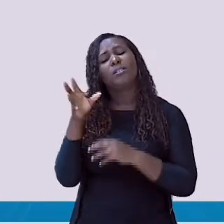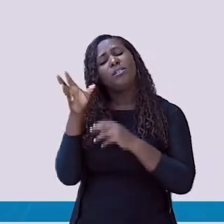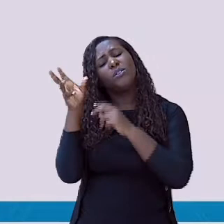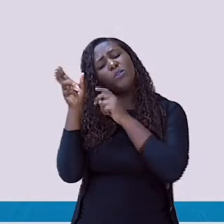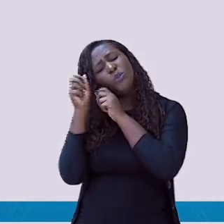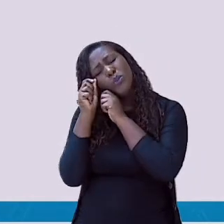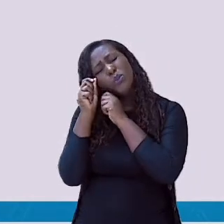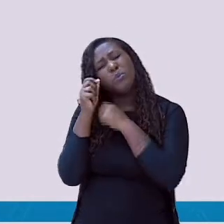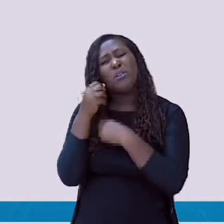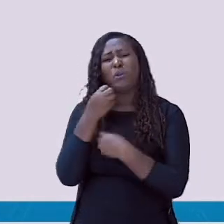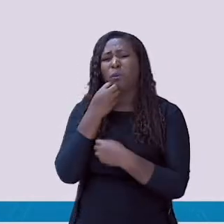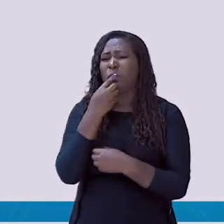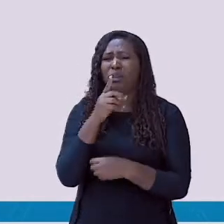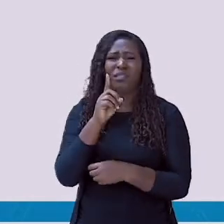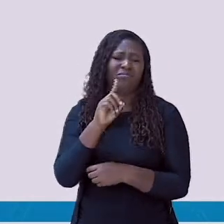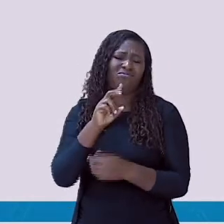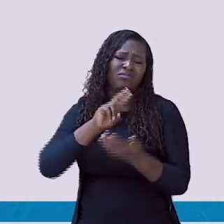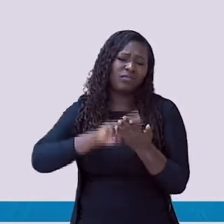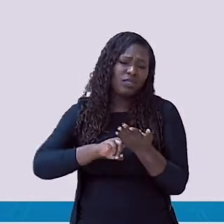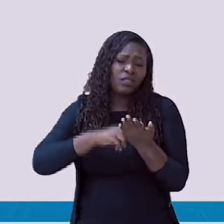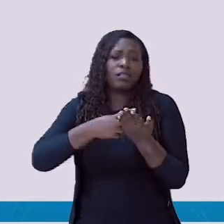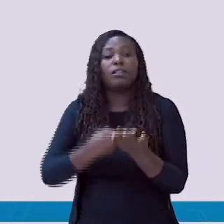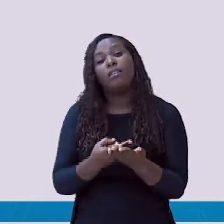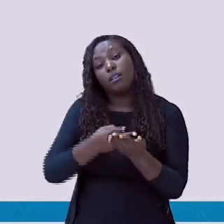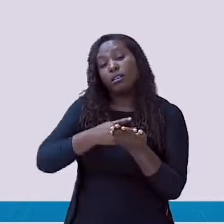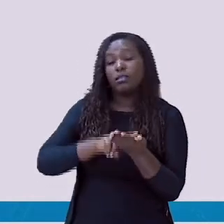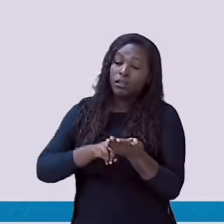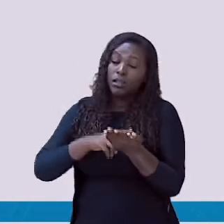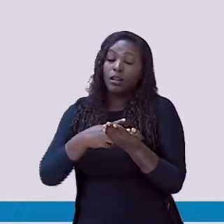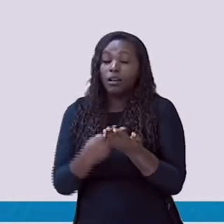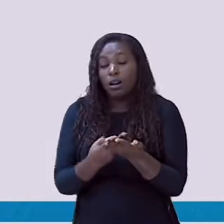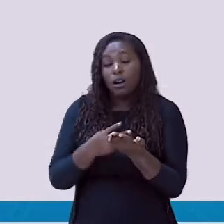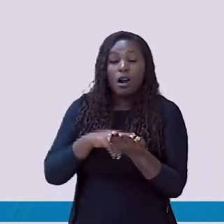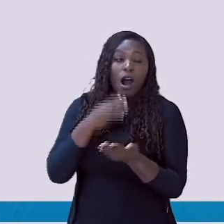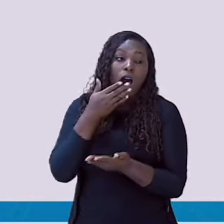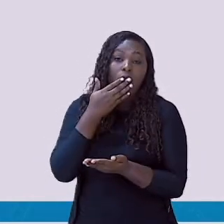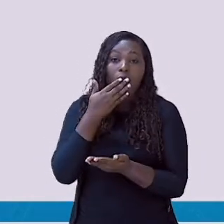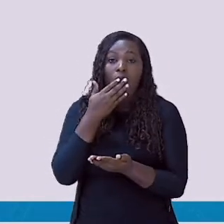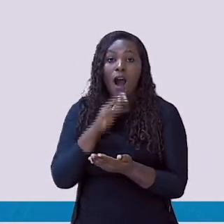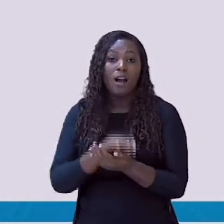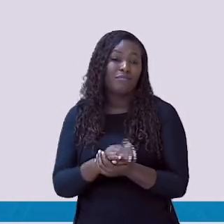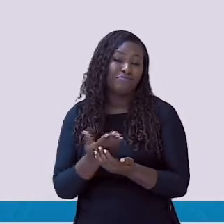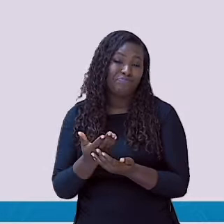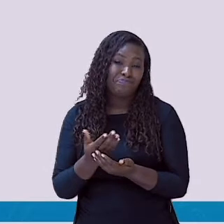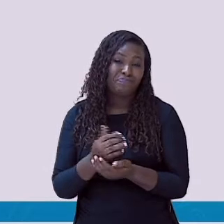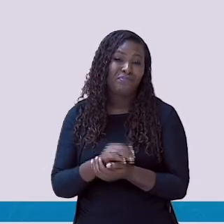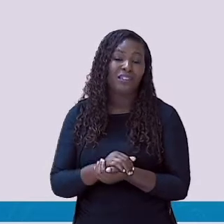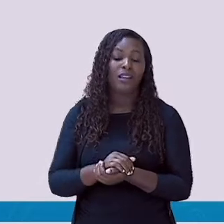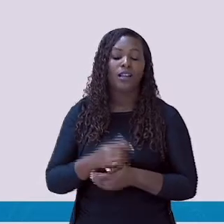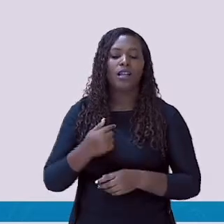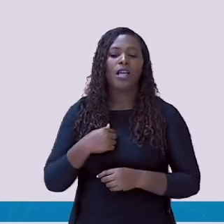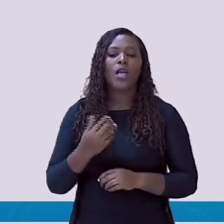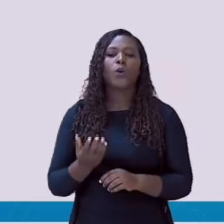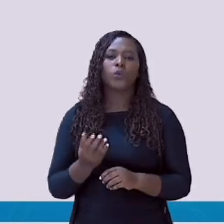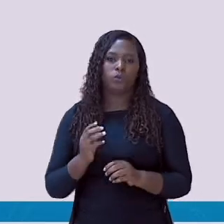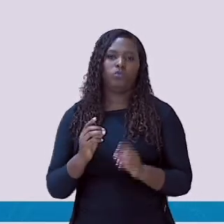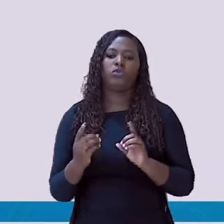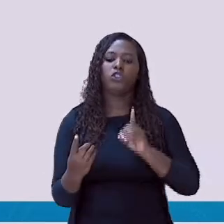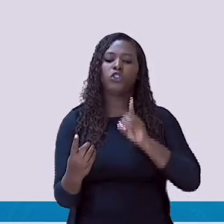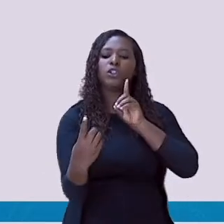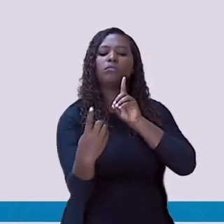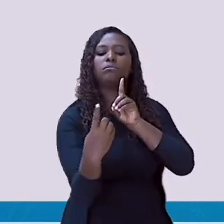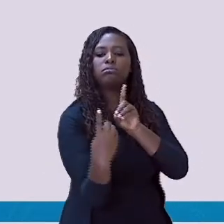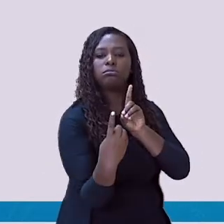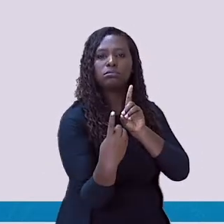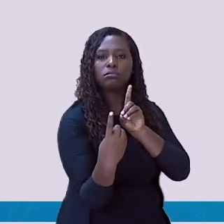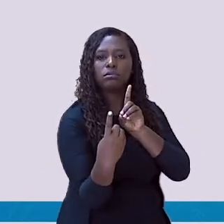vai querer saber, o psicólogo ou a psicóloga vai querer saber o que me fez ir até o consultório dele. Por que eu